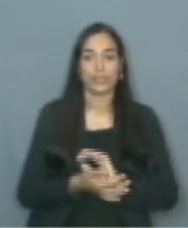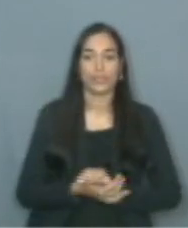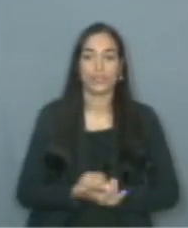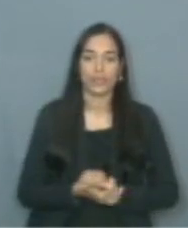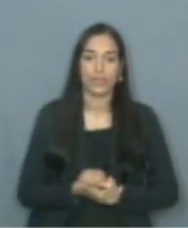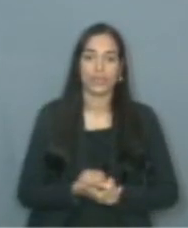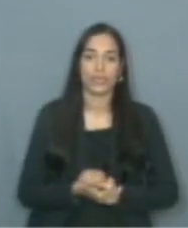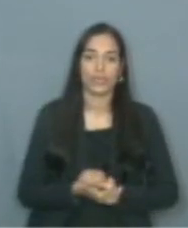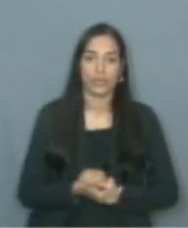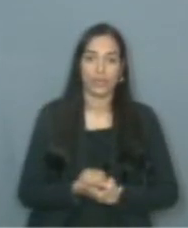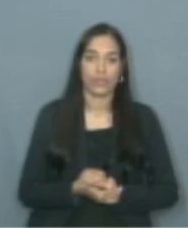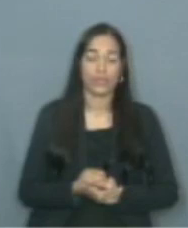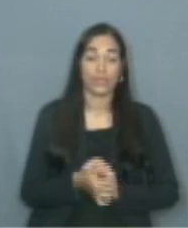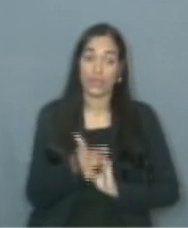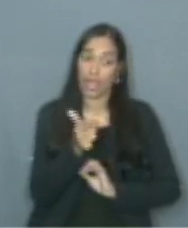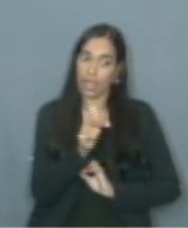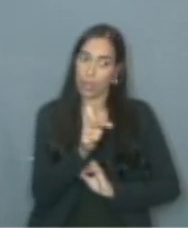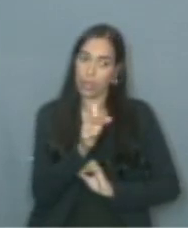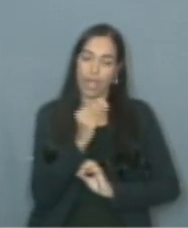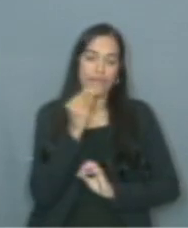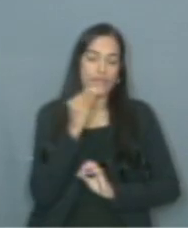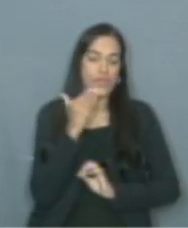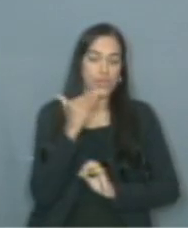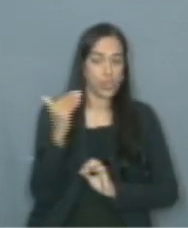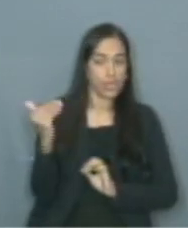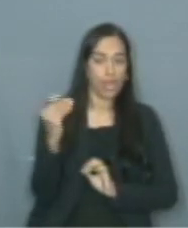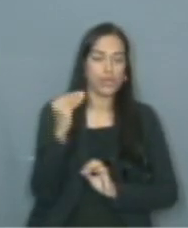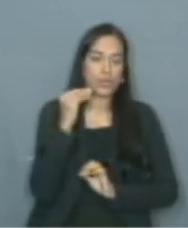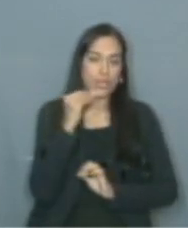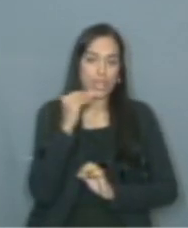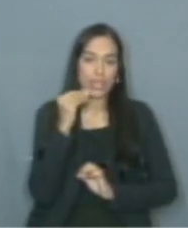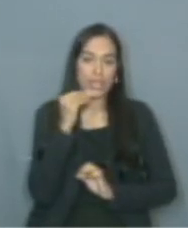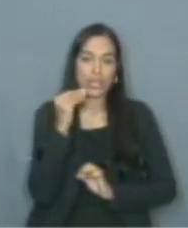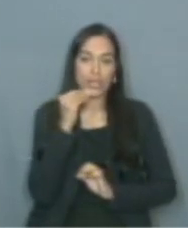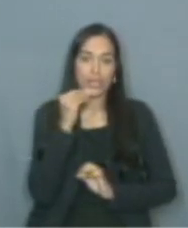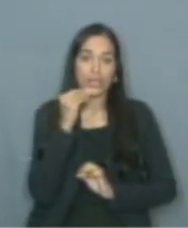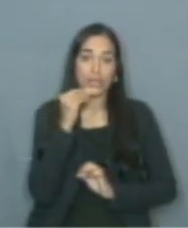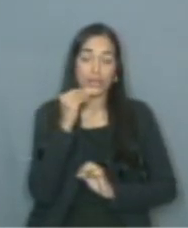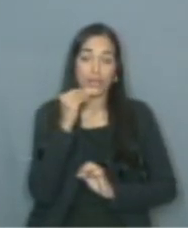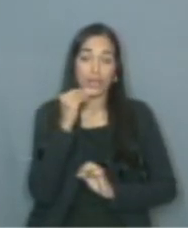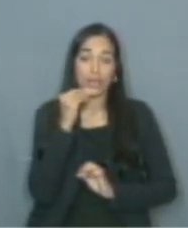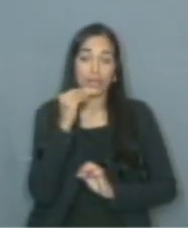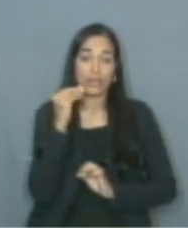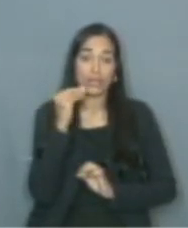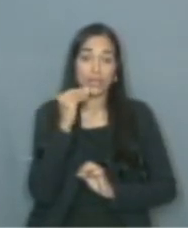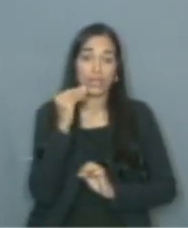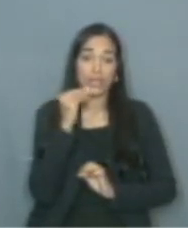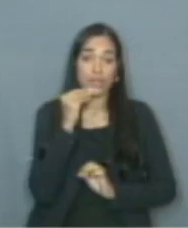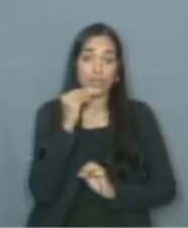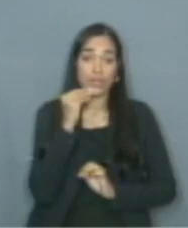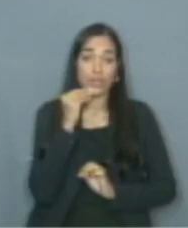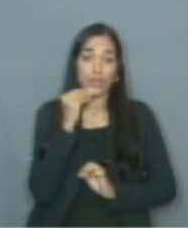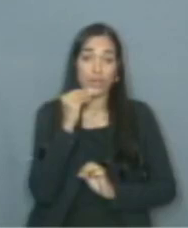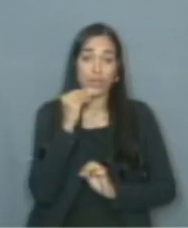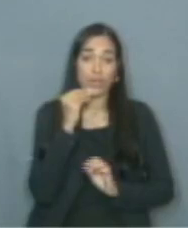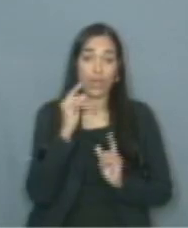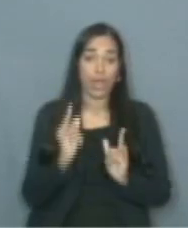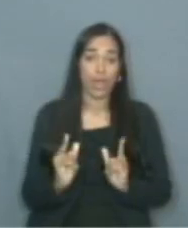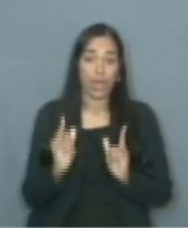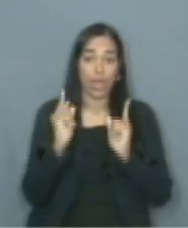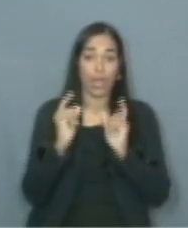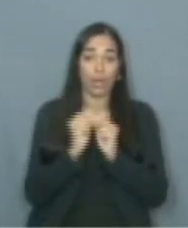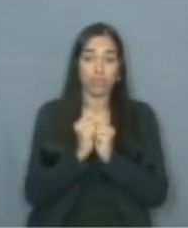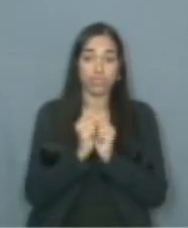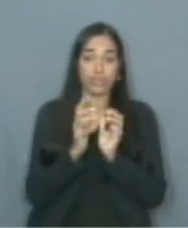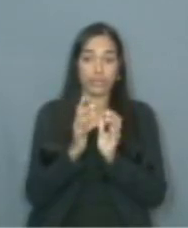Ele não teve êxito na sua tentativa de assassinato. Ele tentava explodir o prédio do Supremo